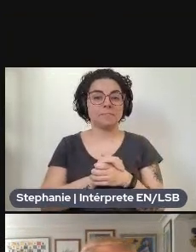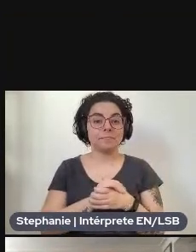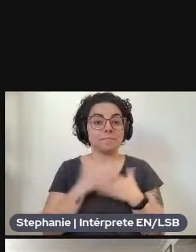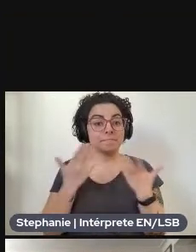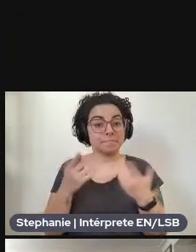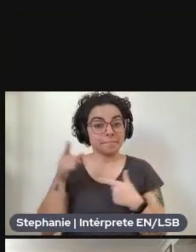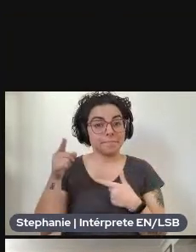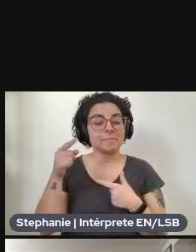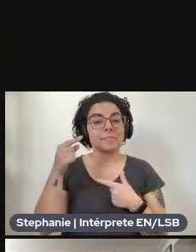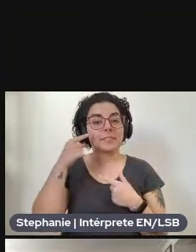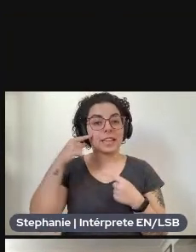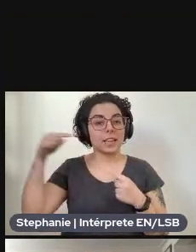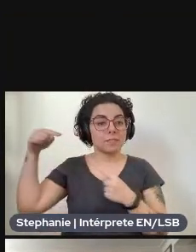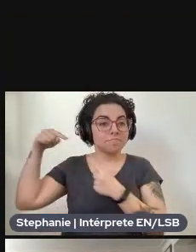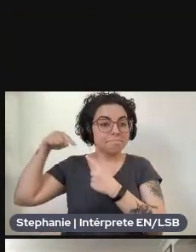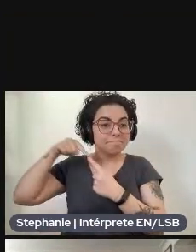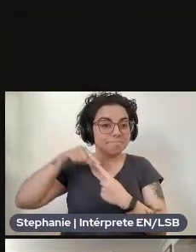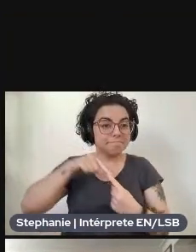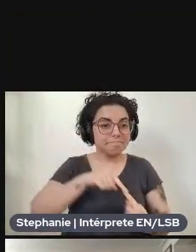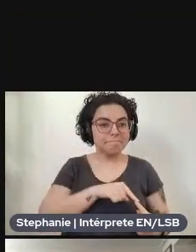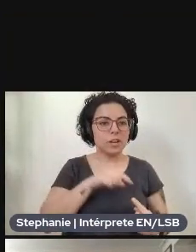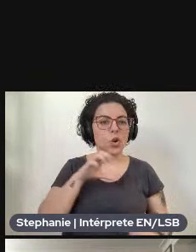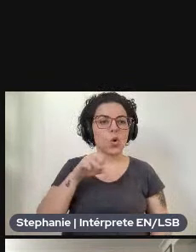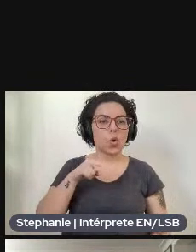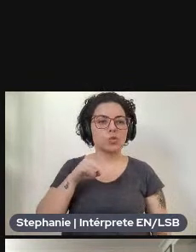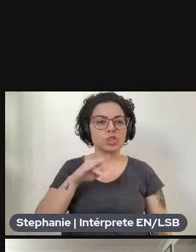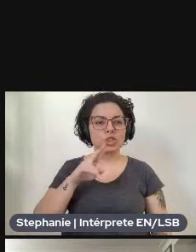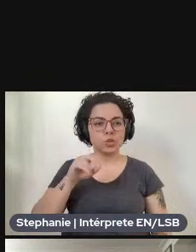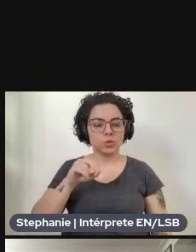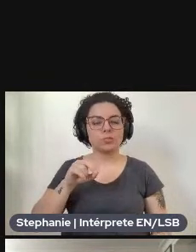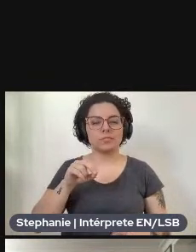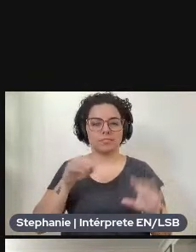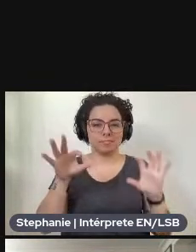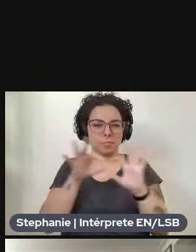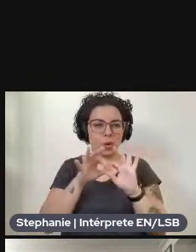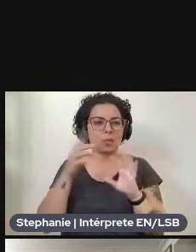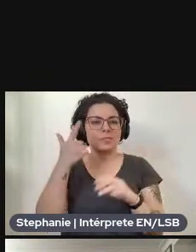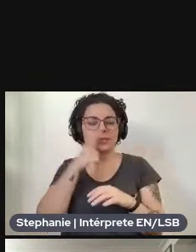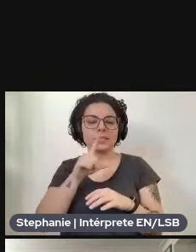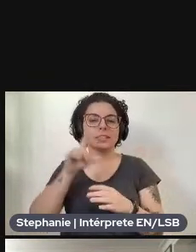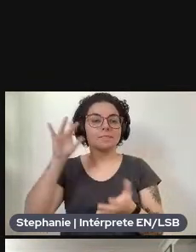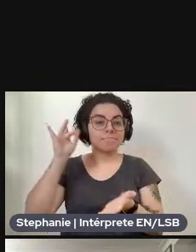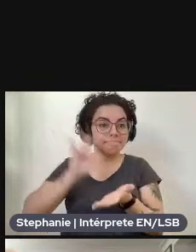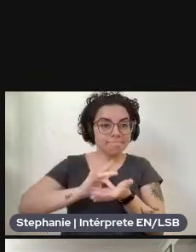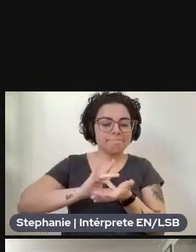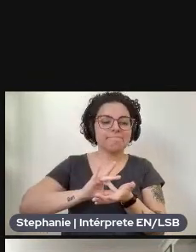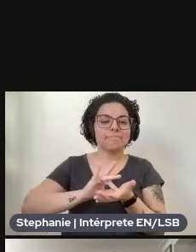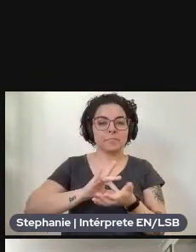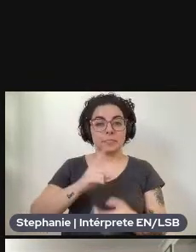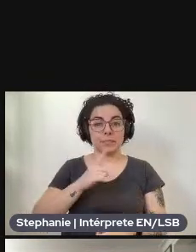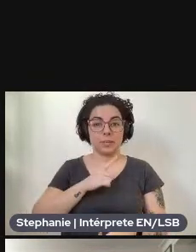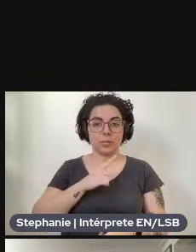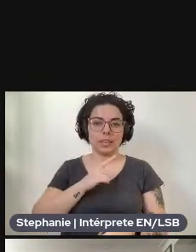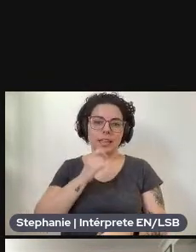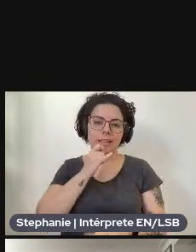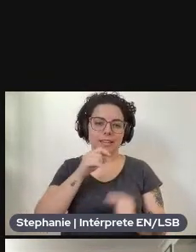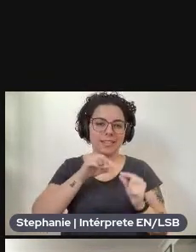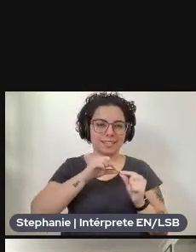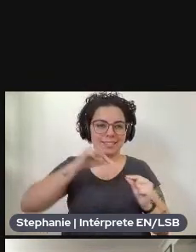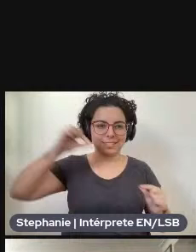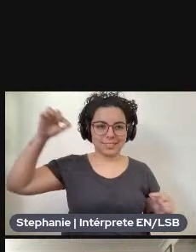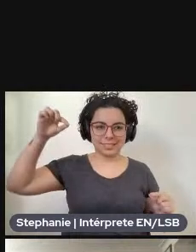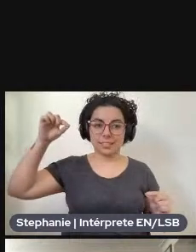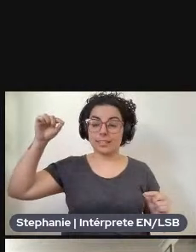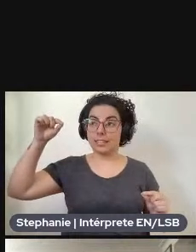temos momentos vários, ou seja, temos na prática o sistema no topo, o Language as System, depois